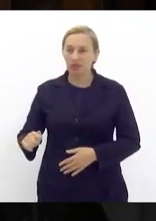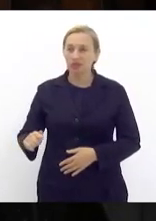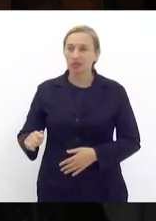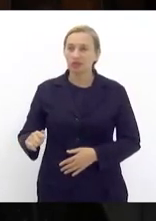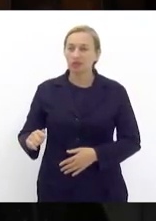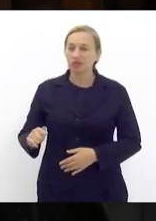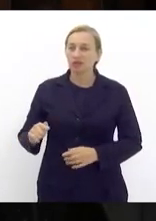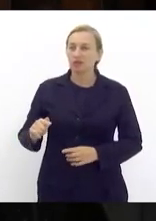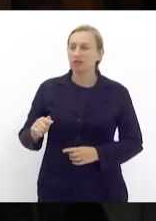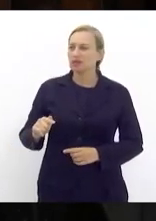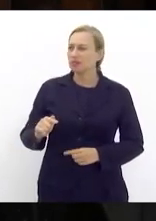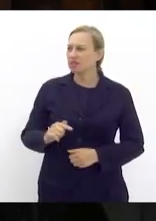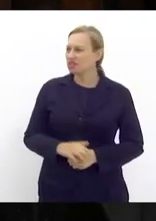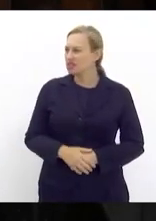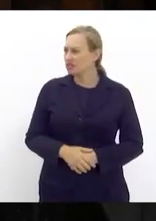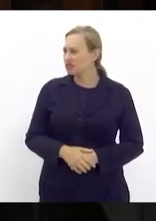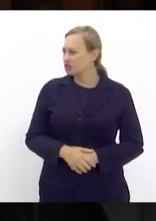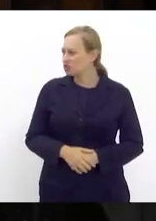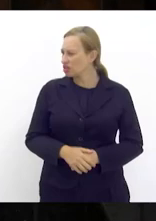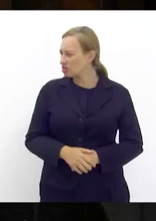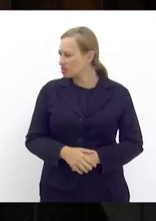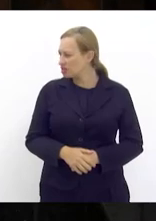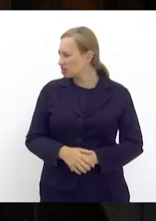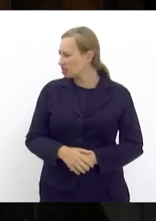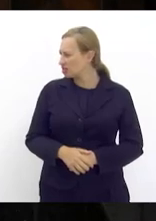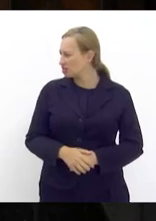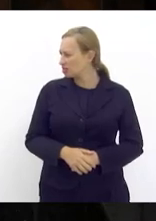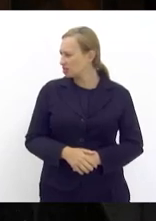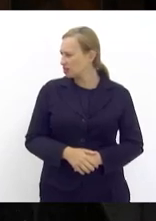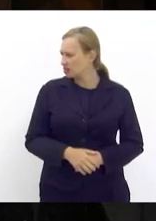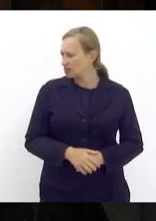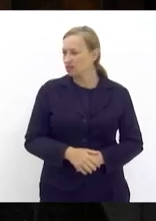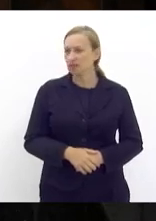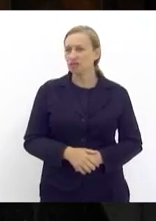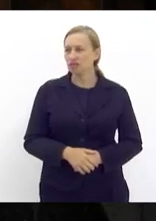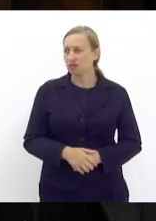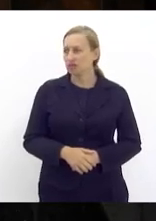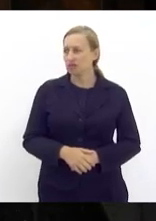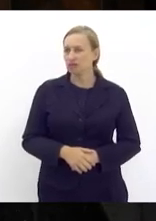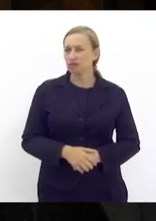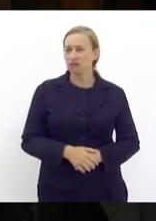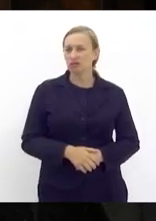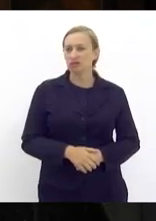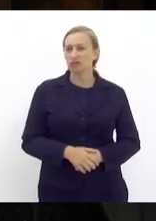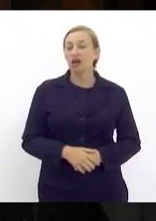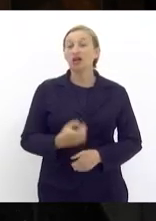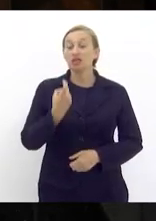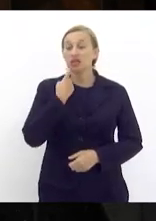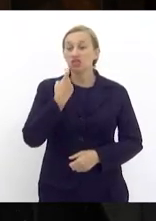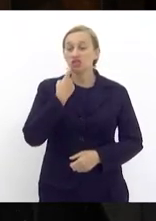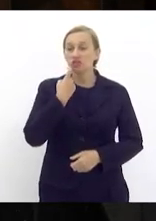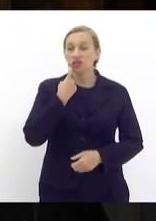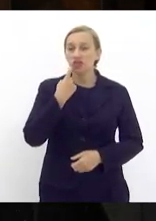passo da Semana Santa. Onde, na Sexta-feira Santa,